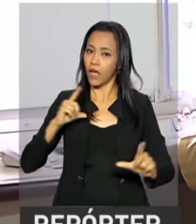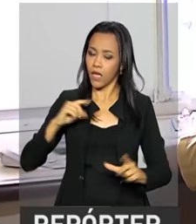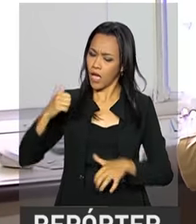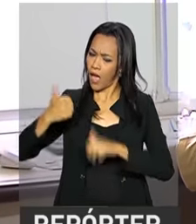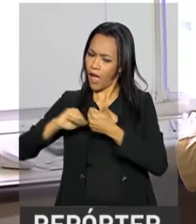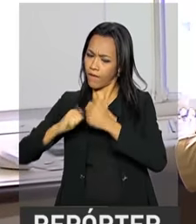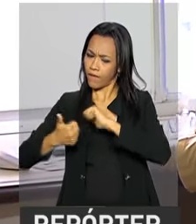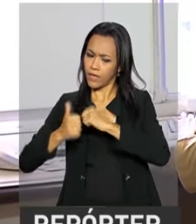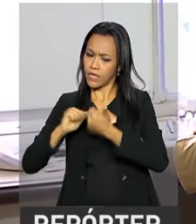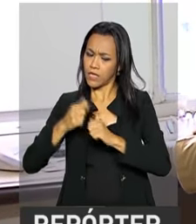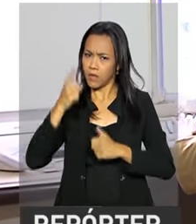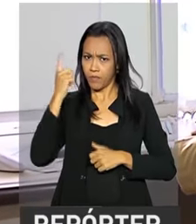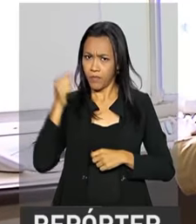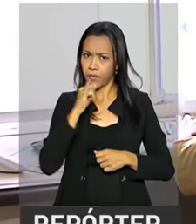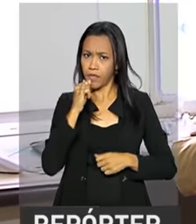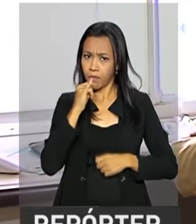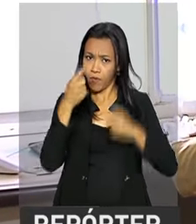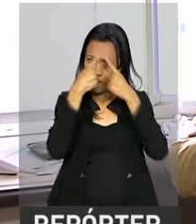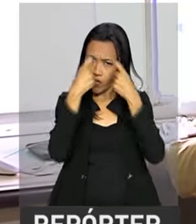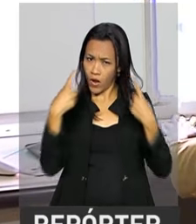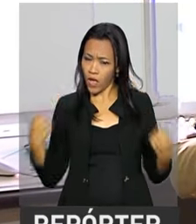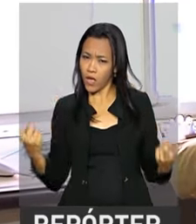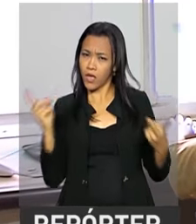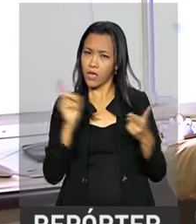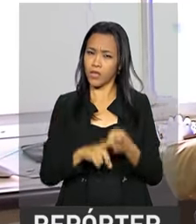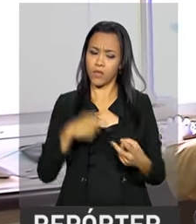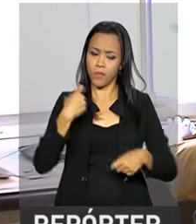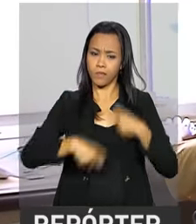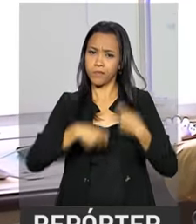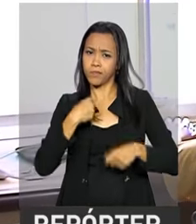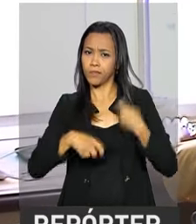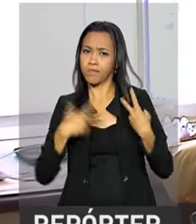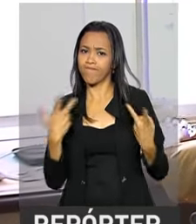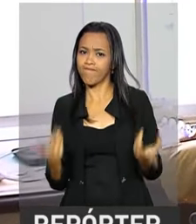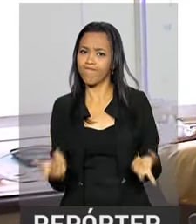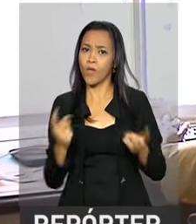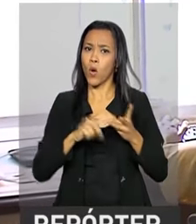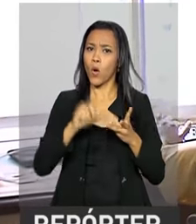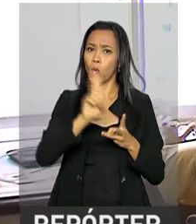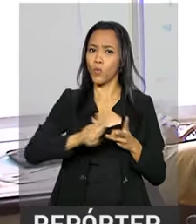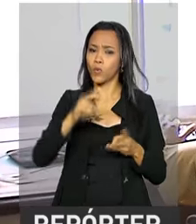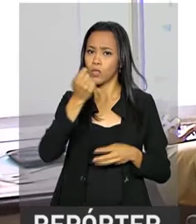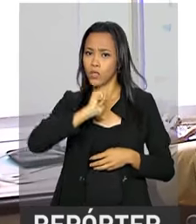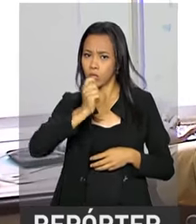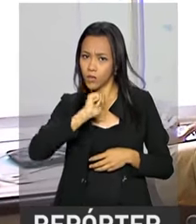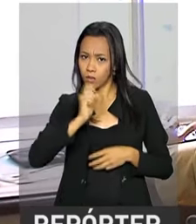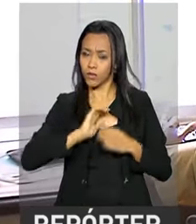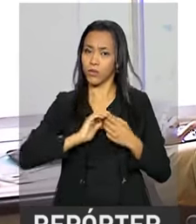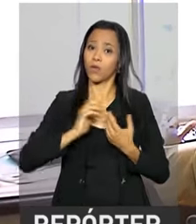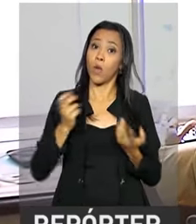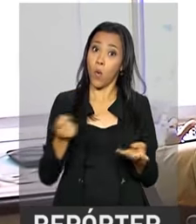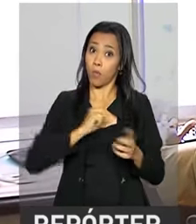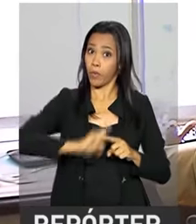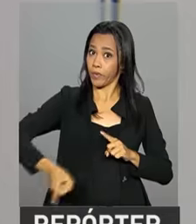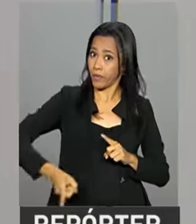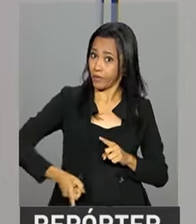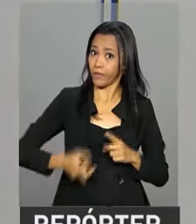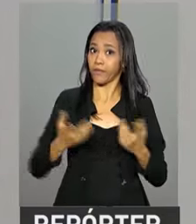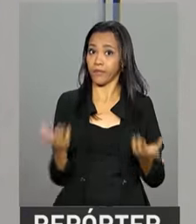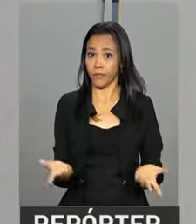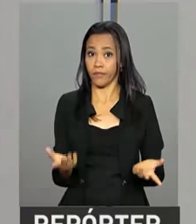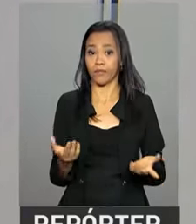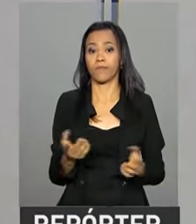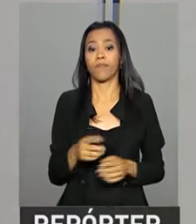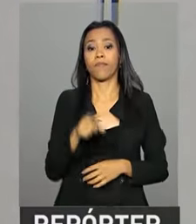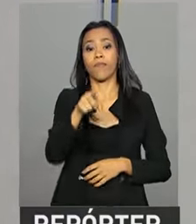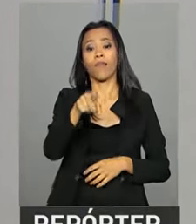considera a presença de cenas com violência, com conteúdo sexual ou com uso de drogas permitidas ou proibidas. Um